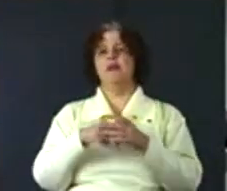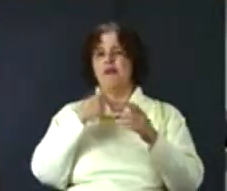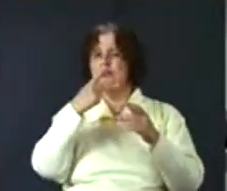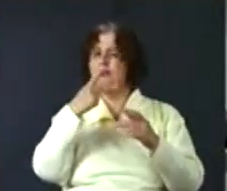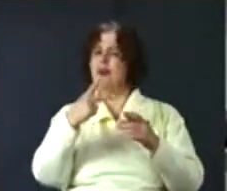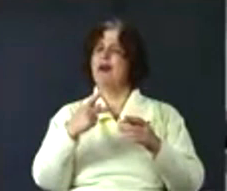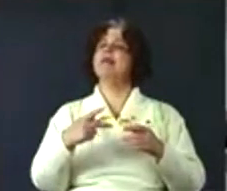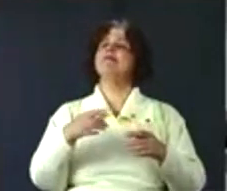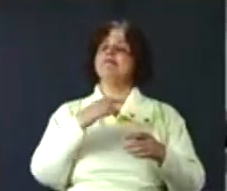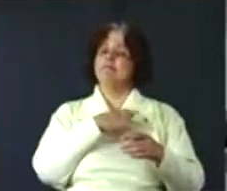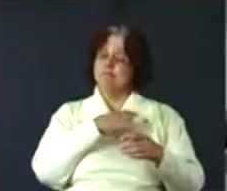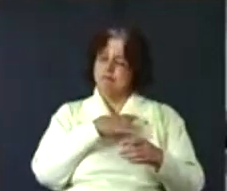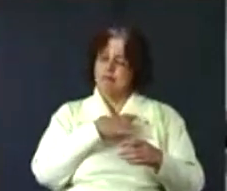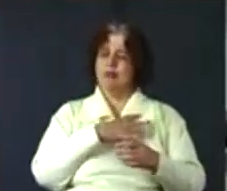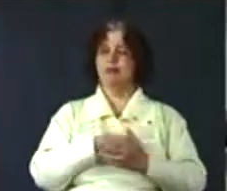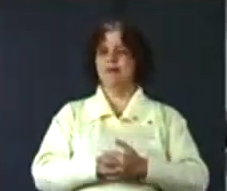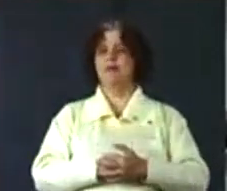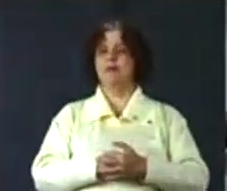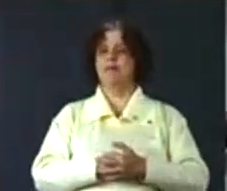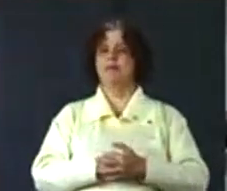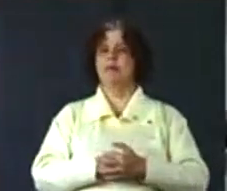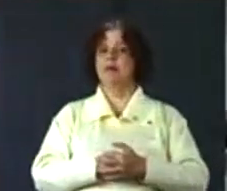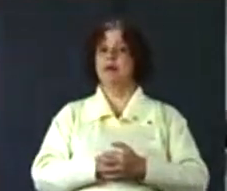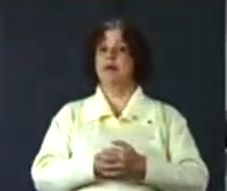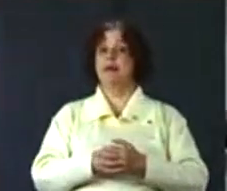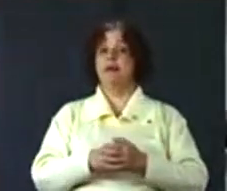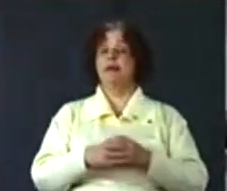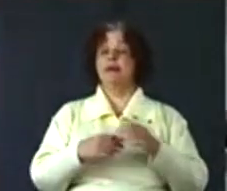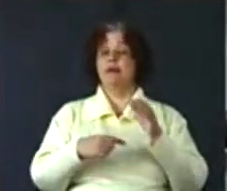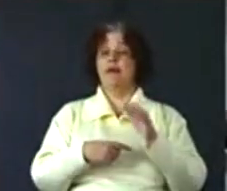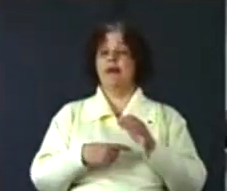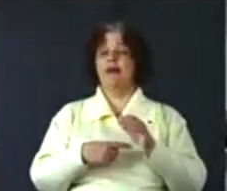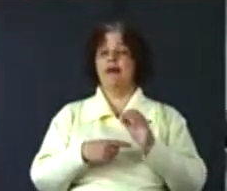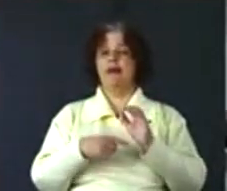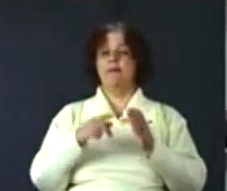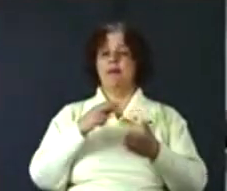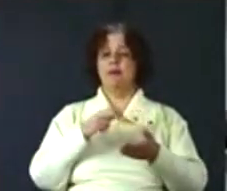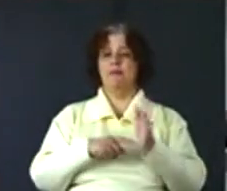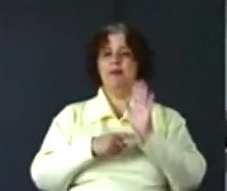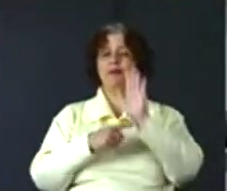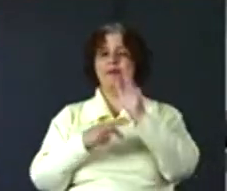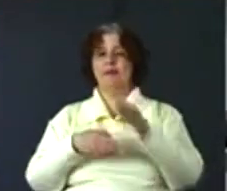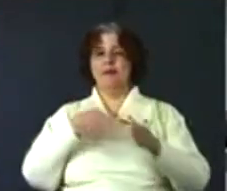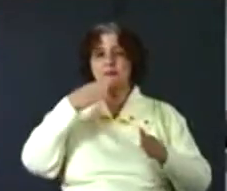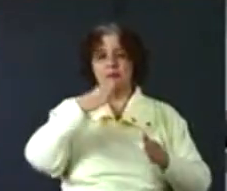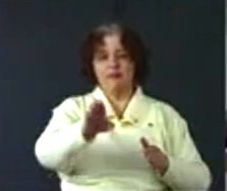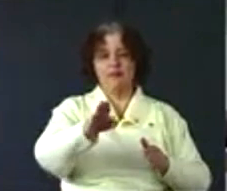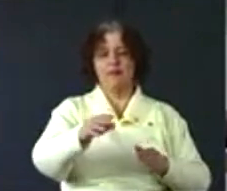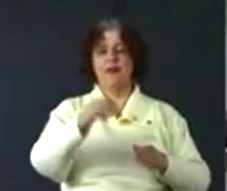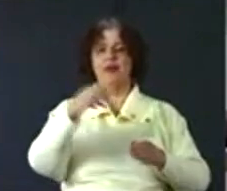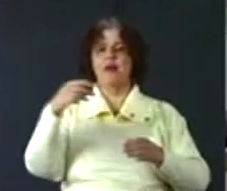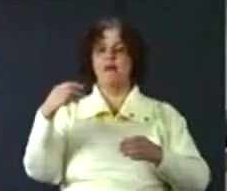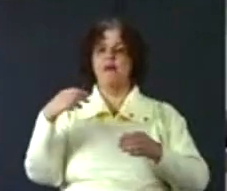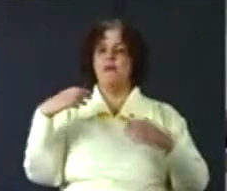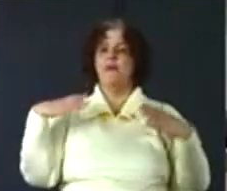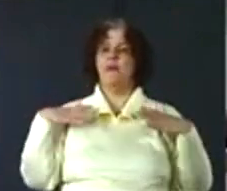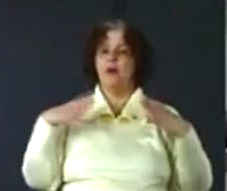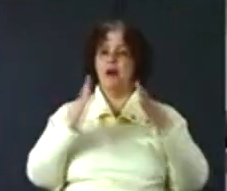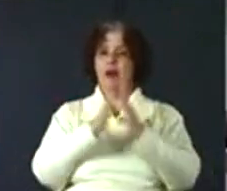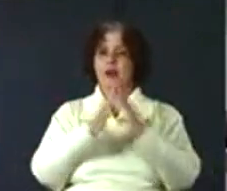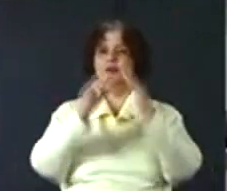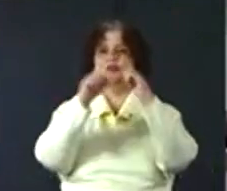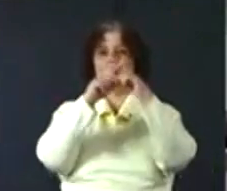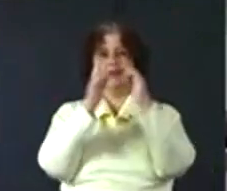tremor. A mensagem era enviada para o anjo da igreja, o pastor da igreja de Esmirna. Um dos